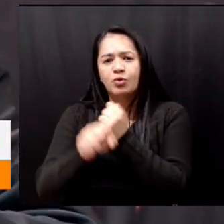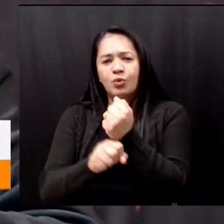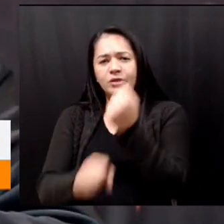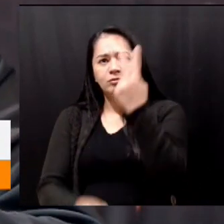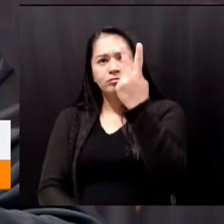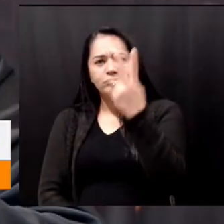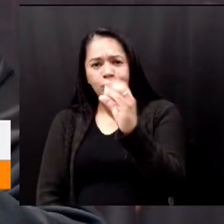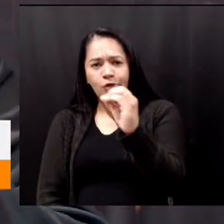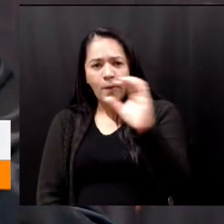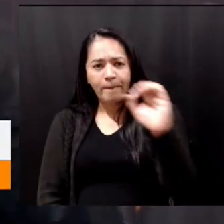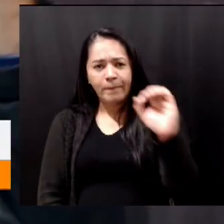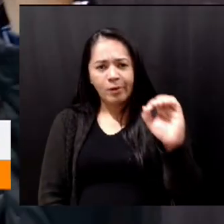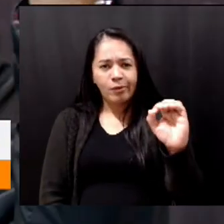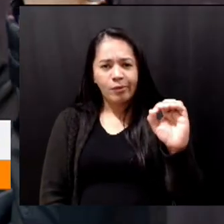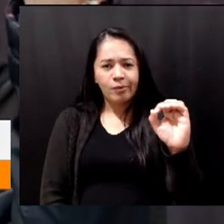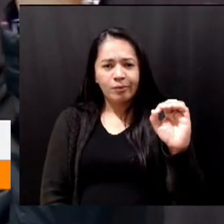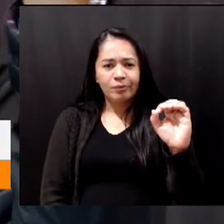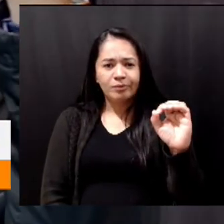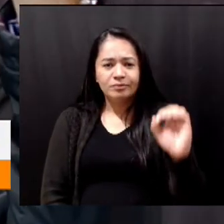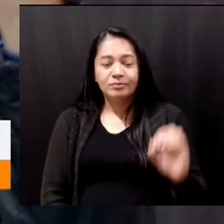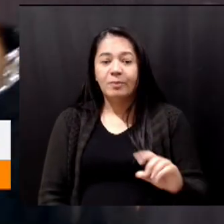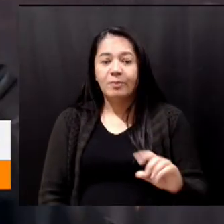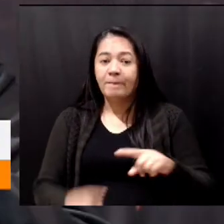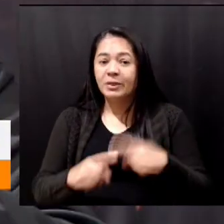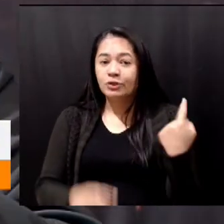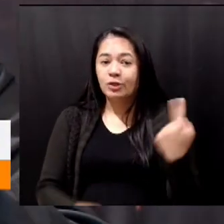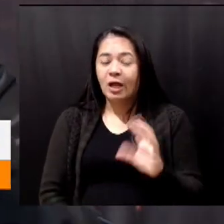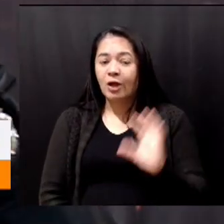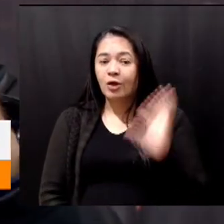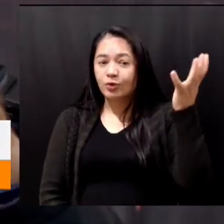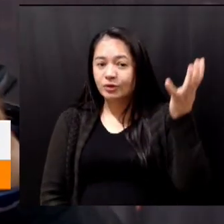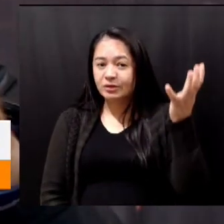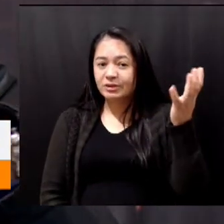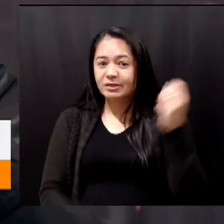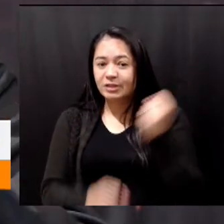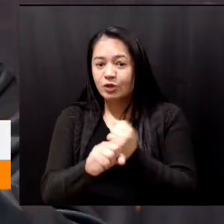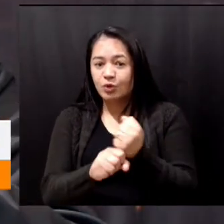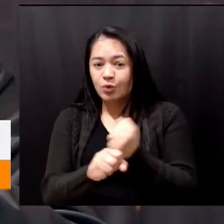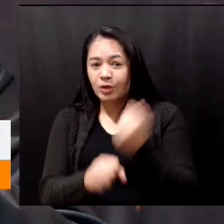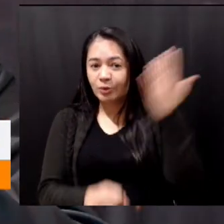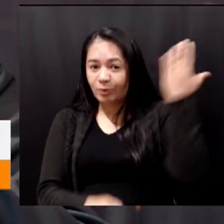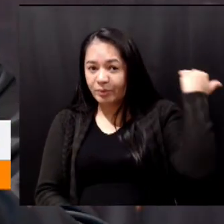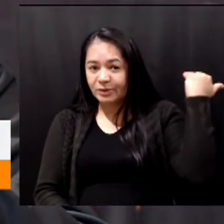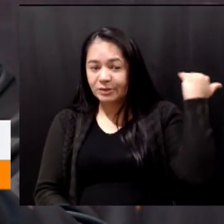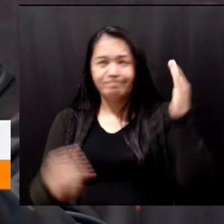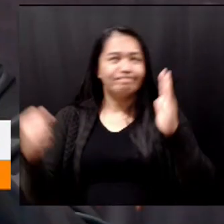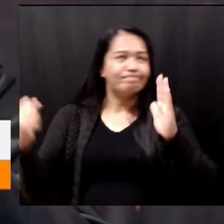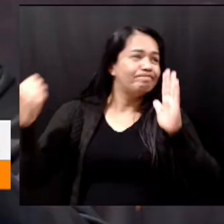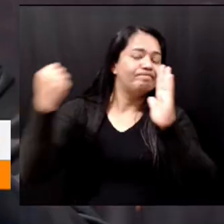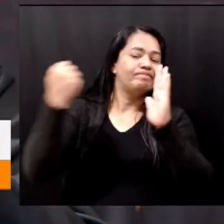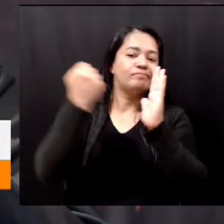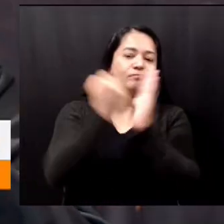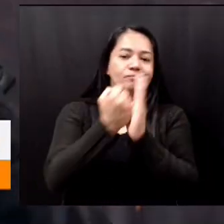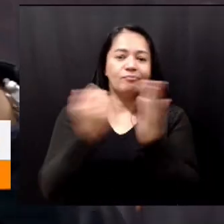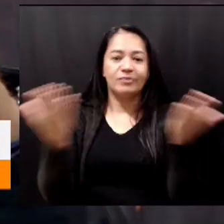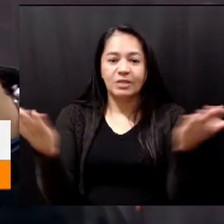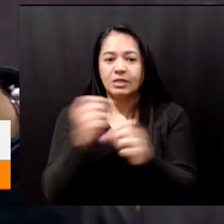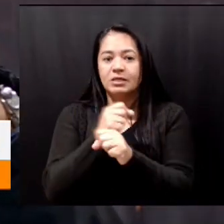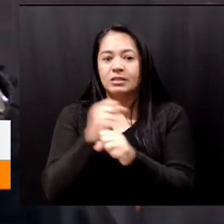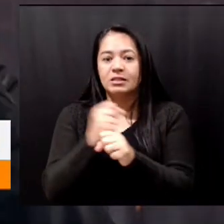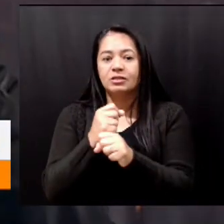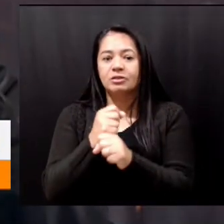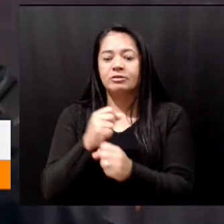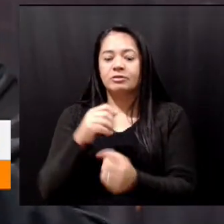tal. Quando a gente teve o Campinas Innovation Week ano passado, foi um marco. Esse ano ele se consolidou e